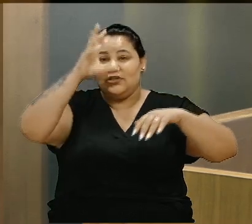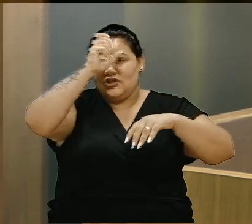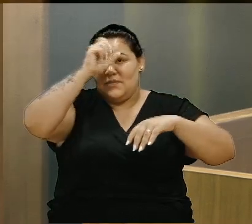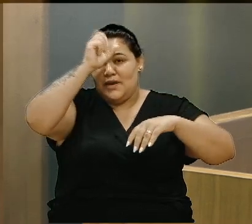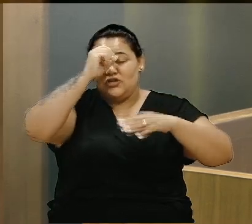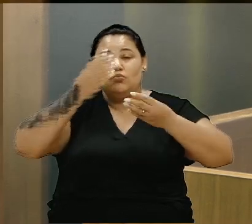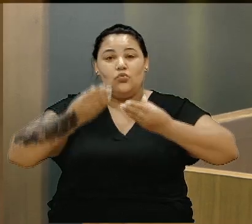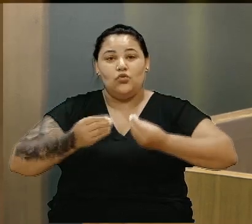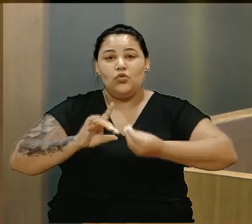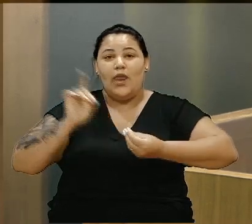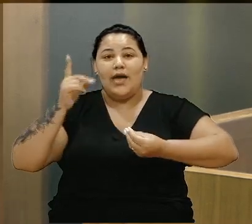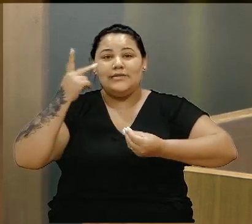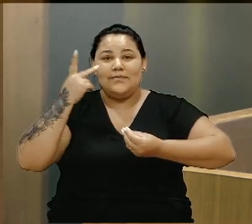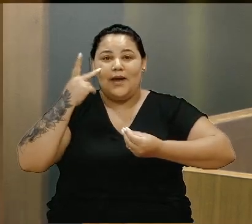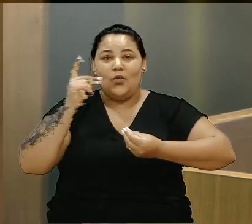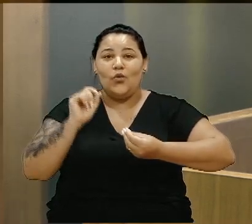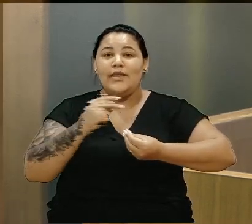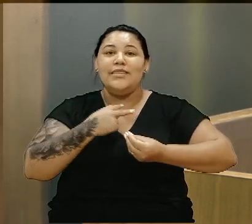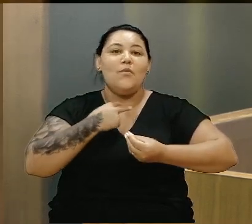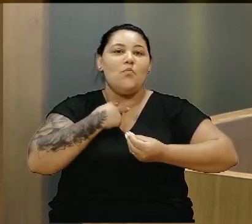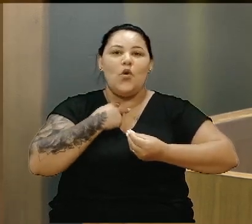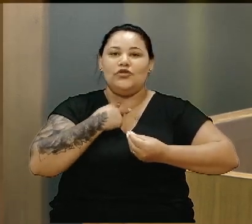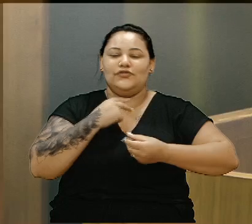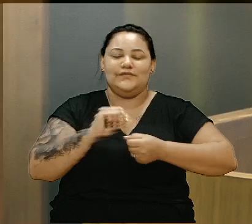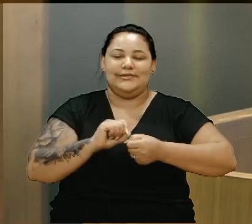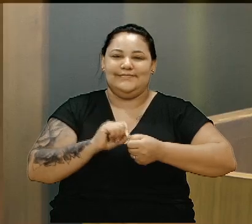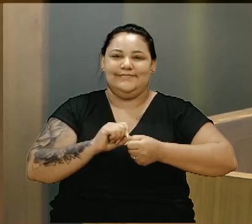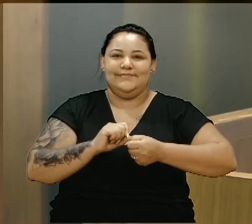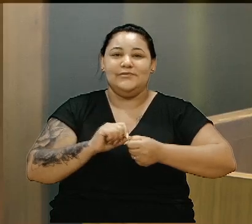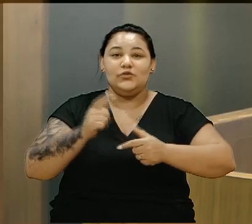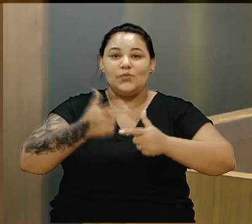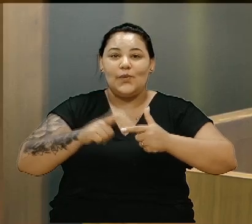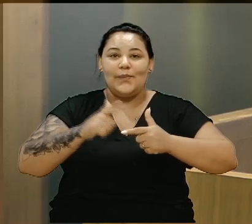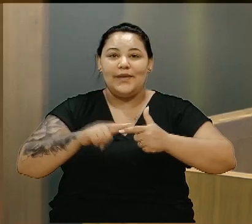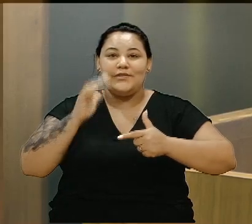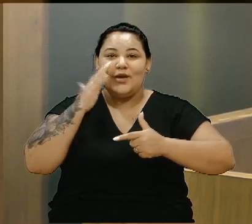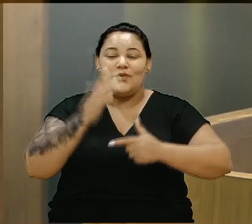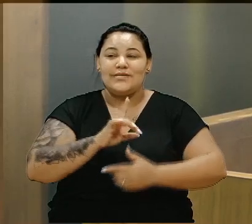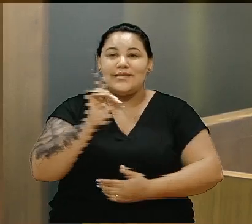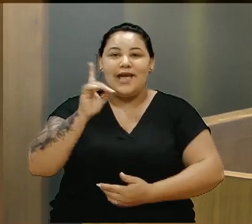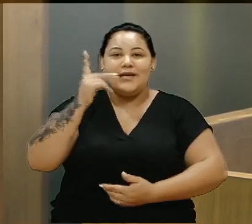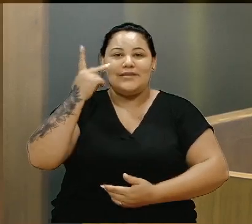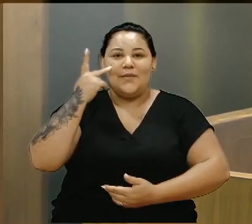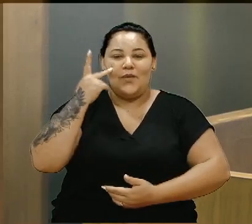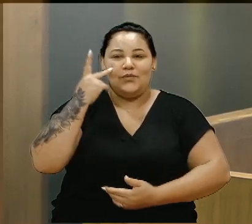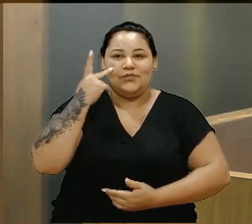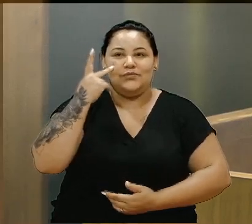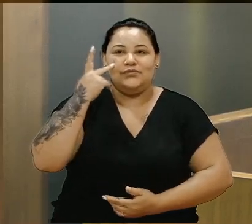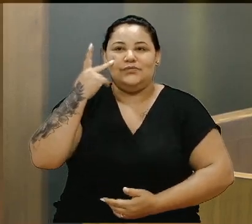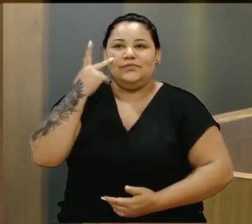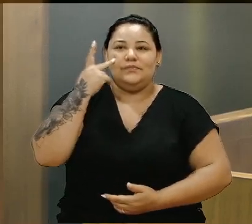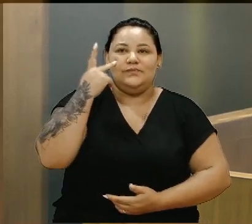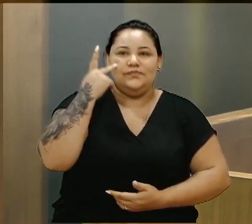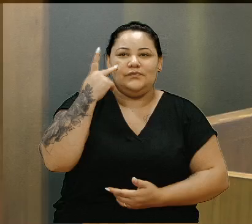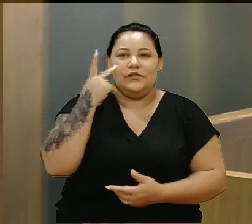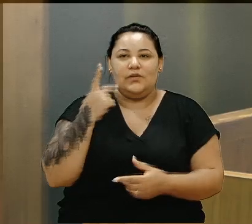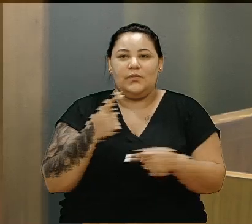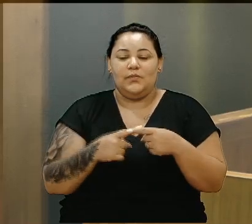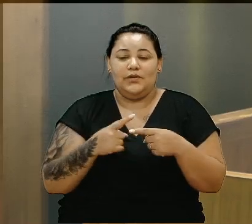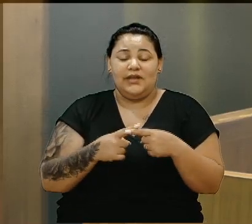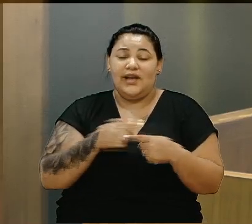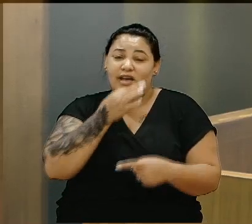Paulo, né? Do que não fazer, dos problemas que acontecem na Grande São Paulo. Que Caxias não deixa de ser uma mini São